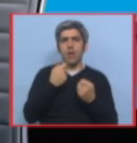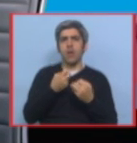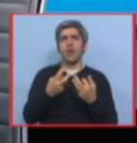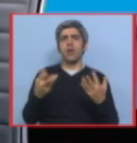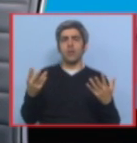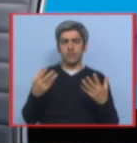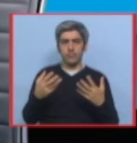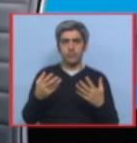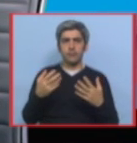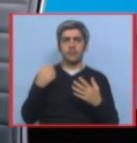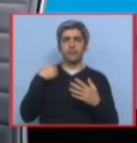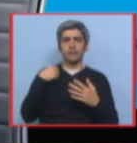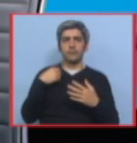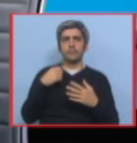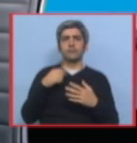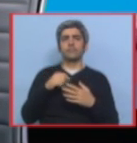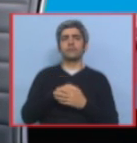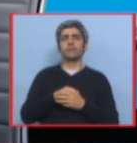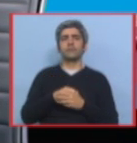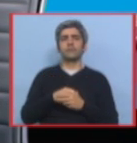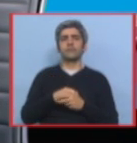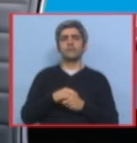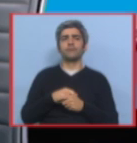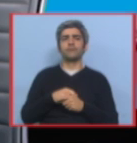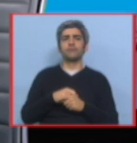habitação, sobretudo no